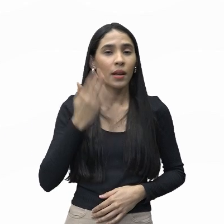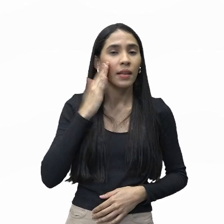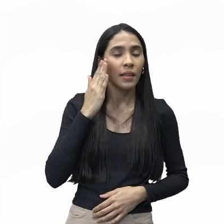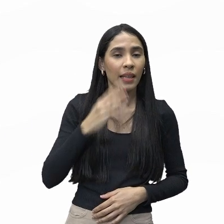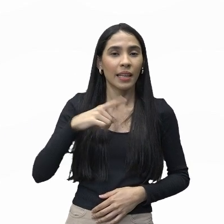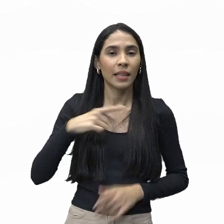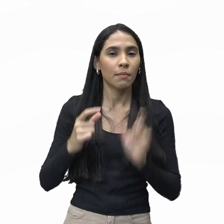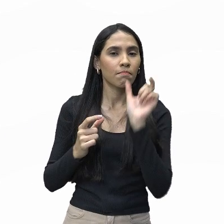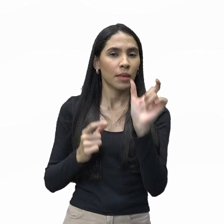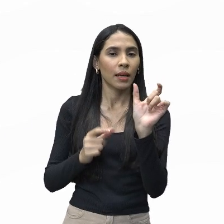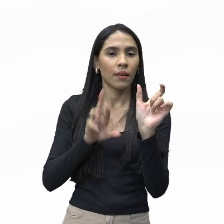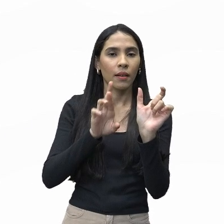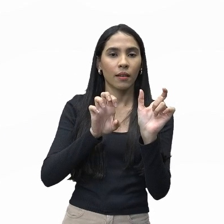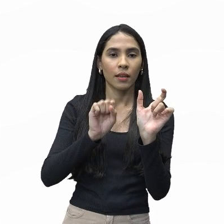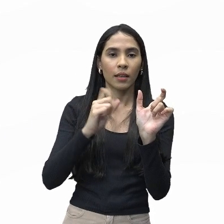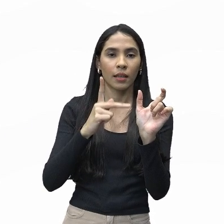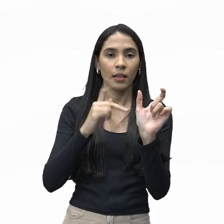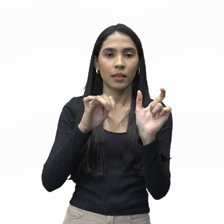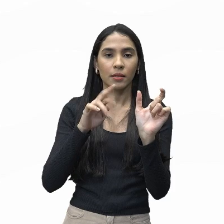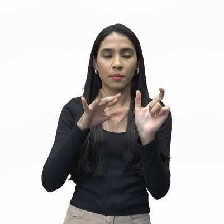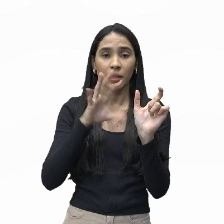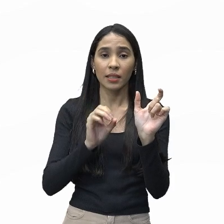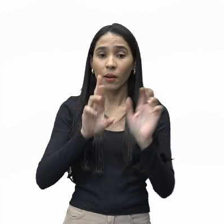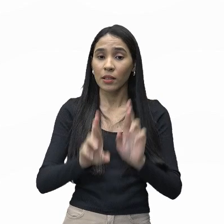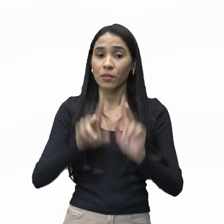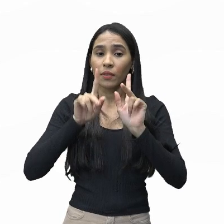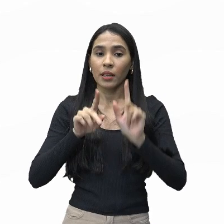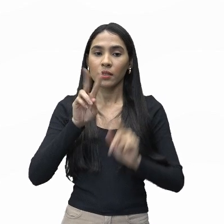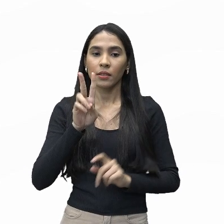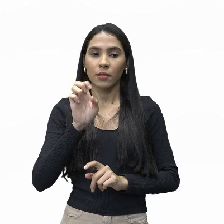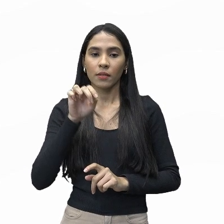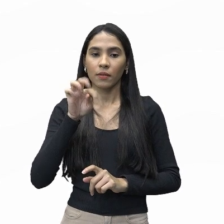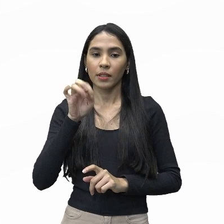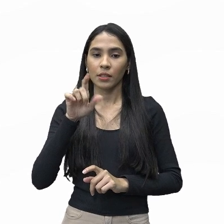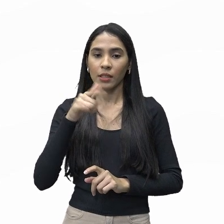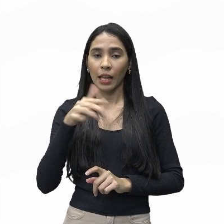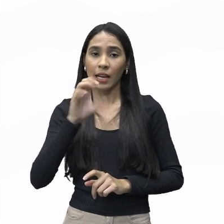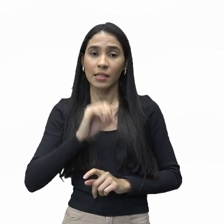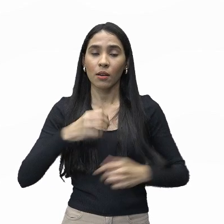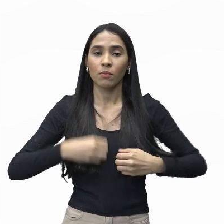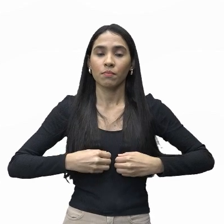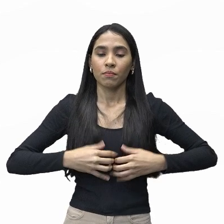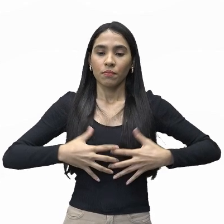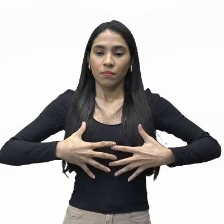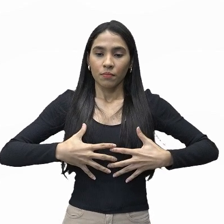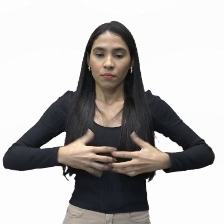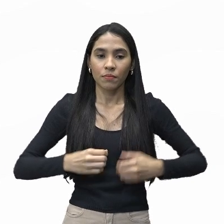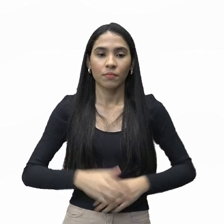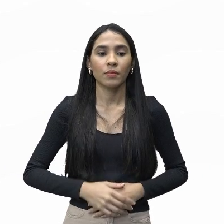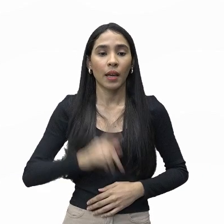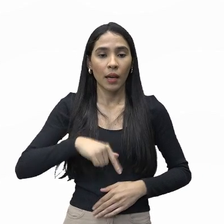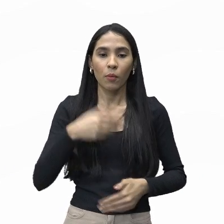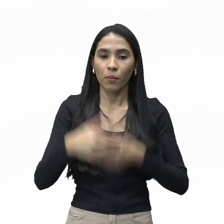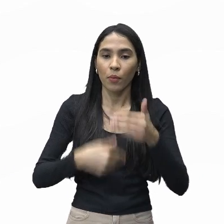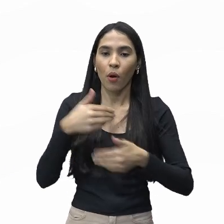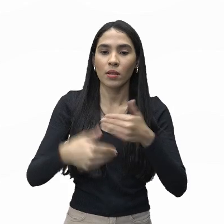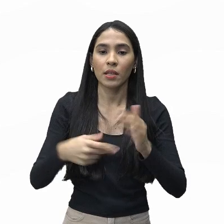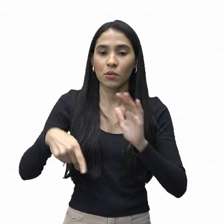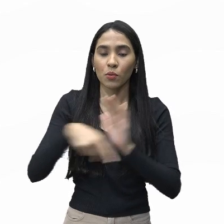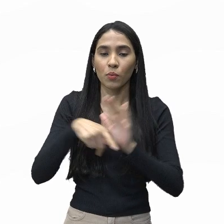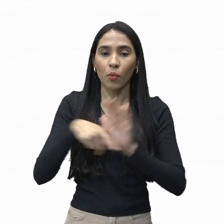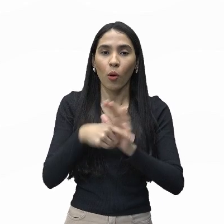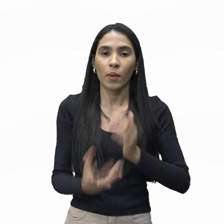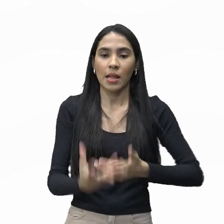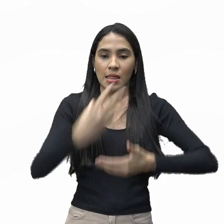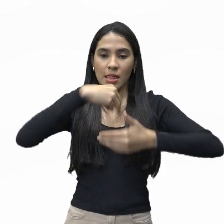termo chamado respiração, que é diferente da ventilação pulmonar. Então, respiração é o processo de produção de energia que ocorre dentro